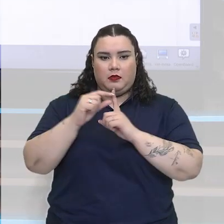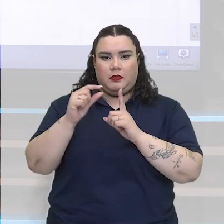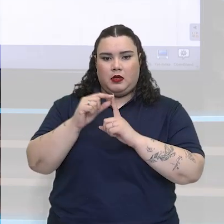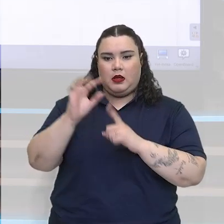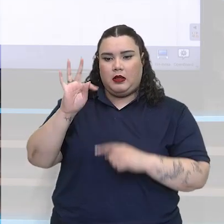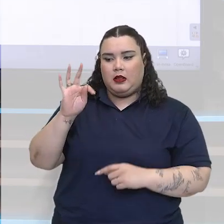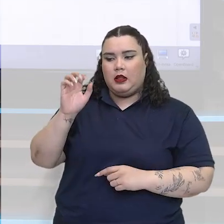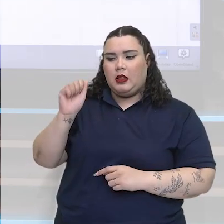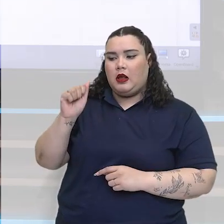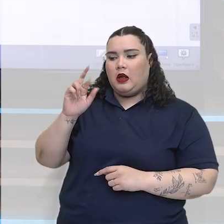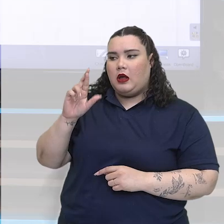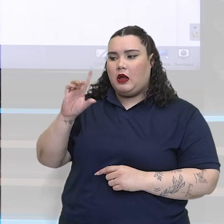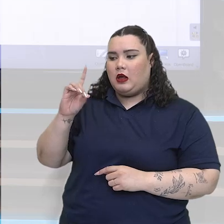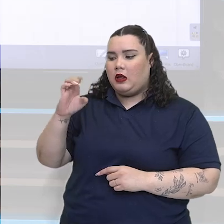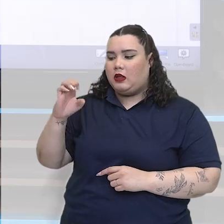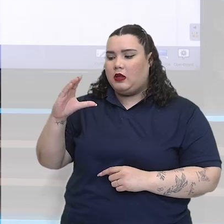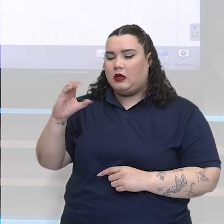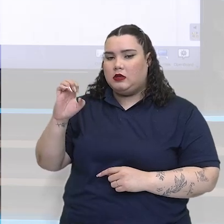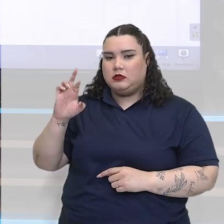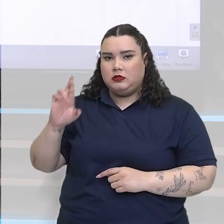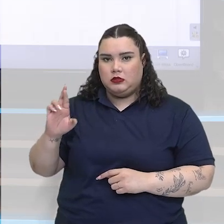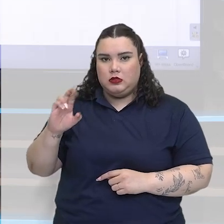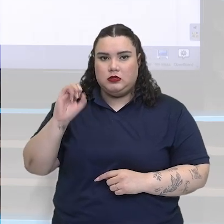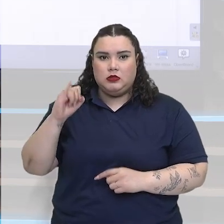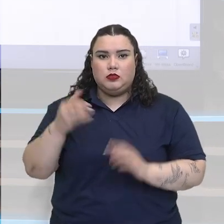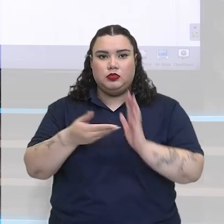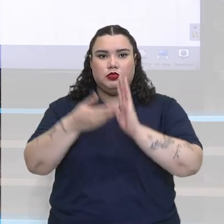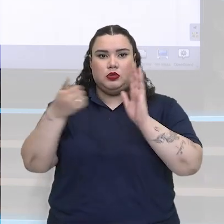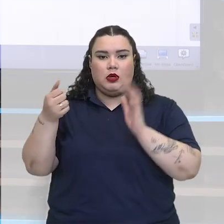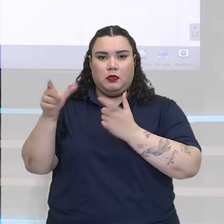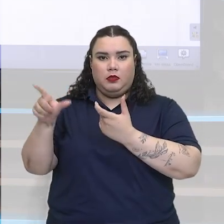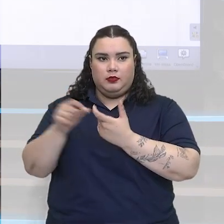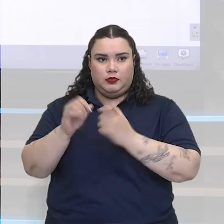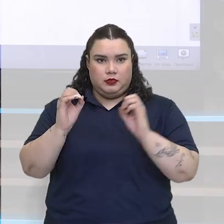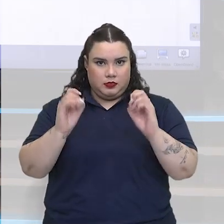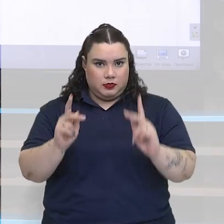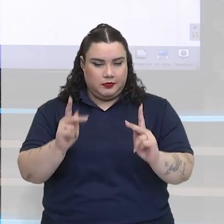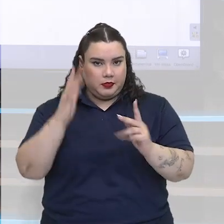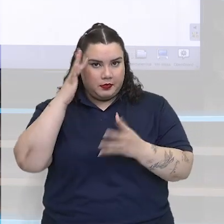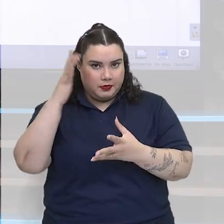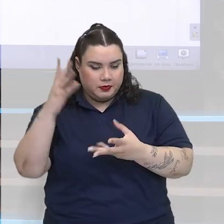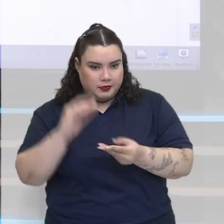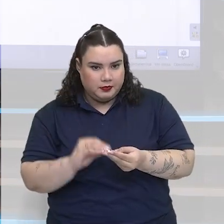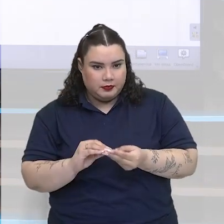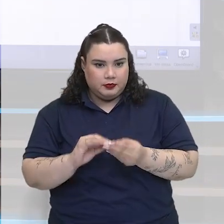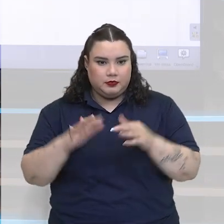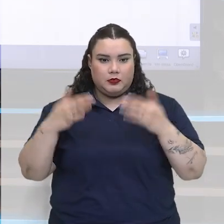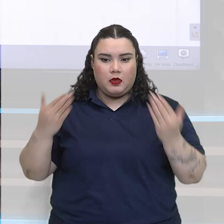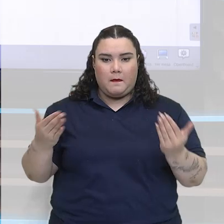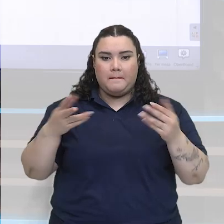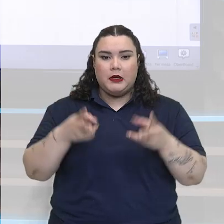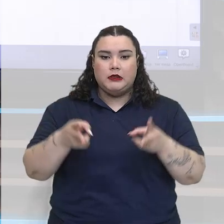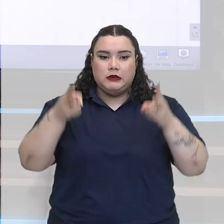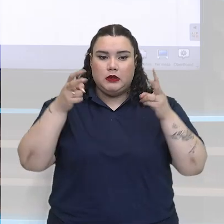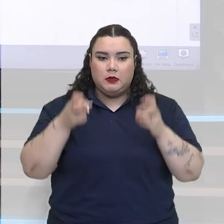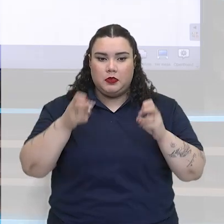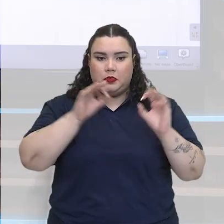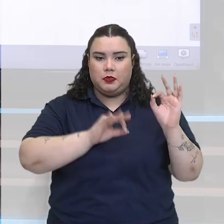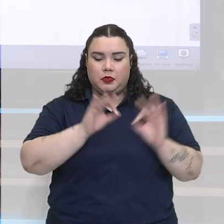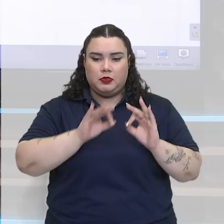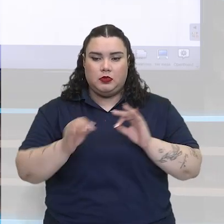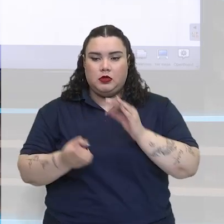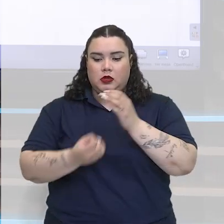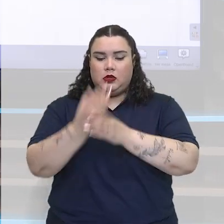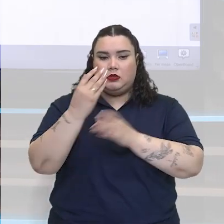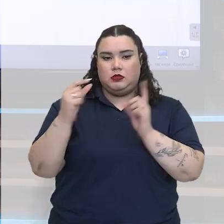tardecer se eu retirar o prefixo em. Deu para você entender isso? Então você vai reconhecer o processo